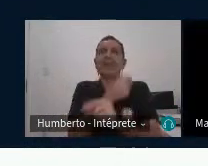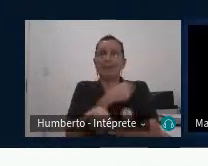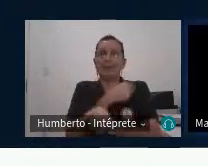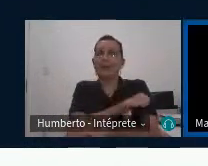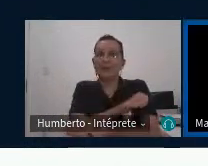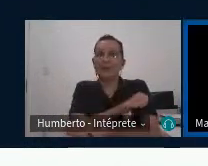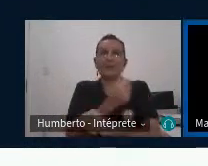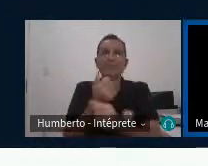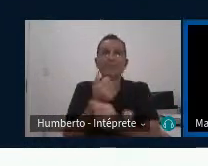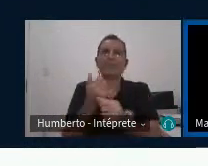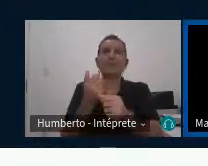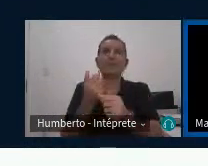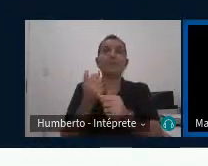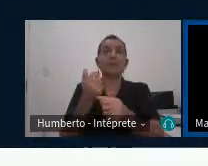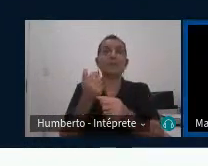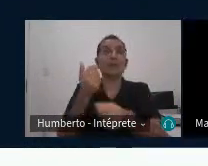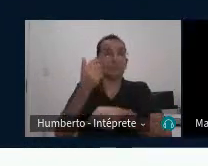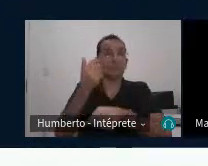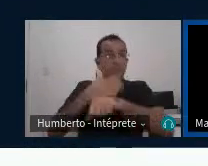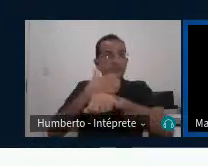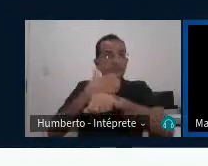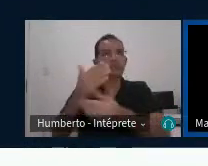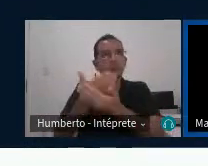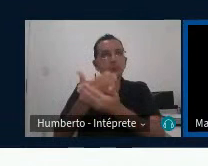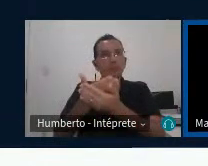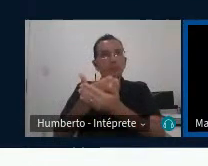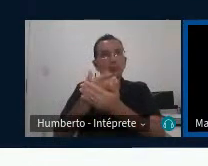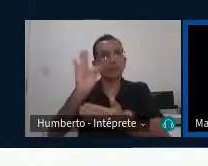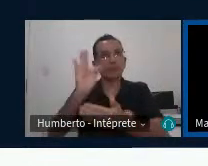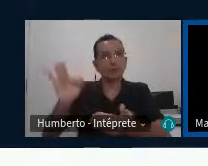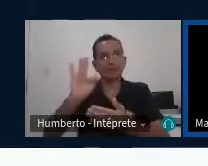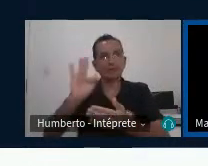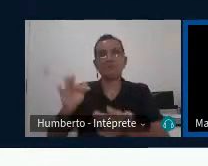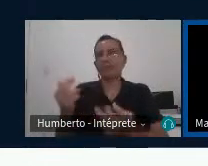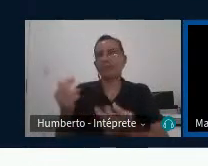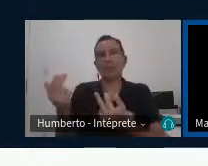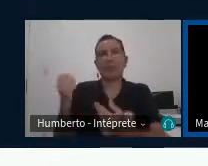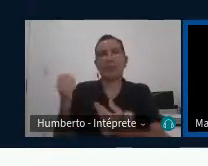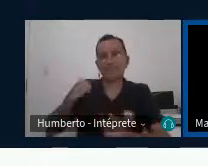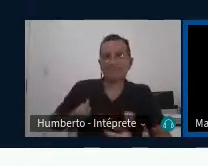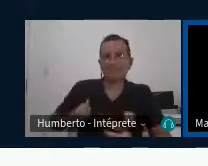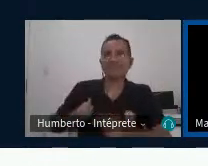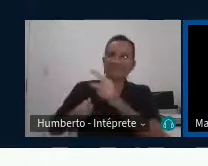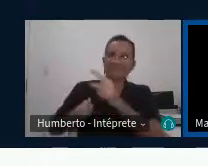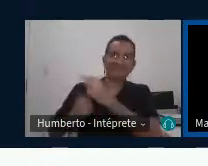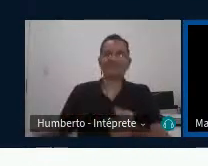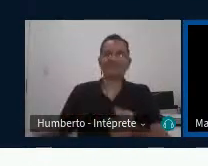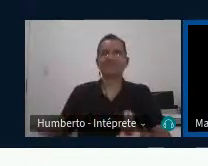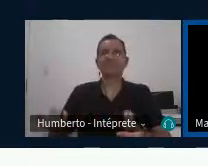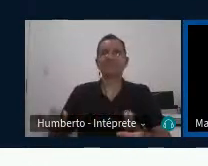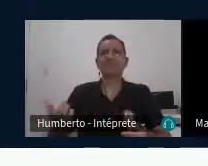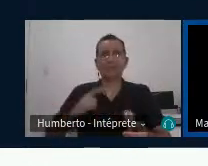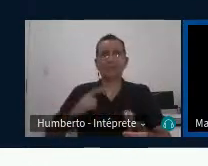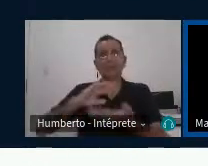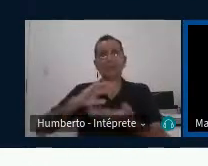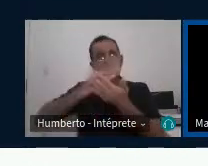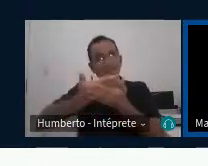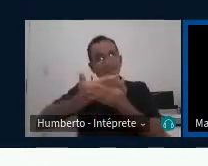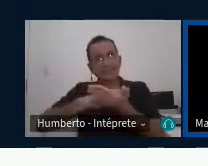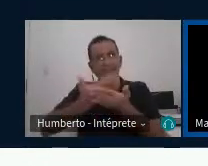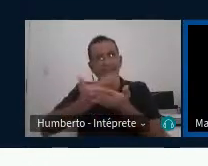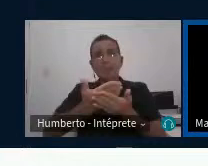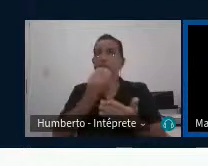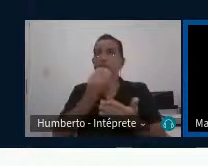Mas ter um intérprete nas nossas lives, nas nossas aulas, nos nossos vídeos, não somente